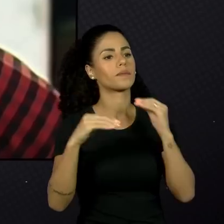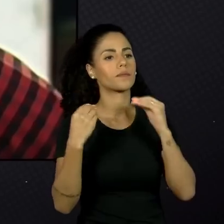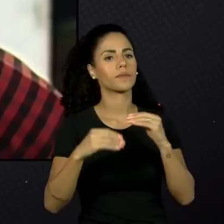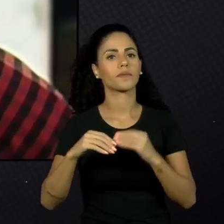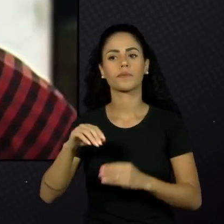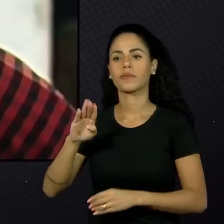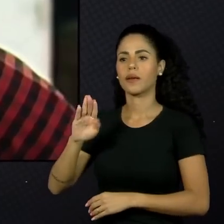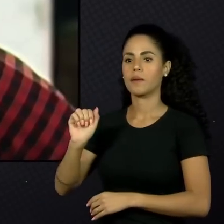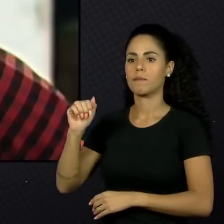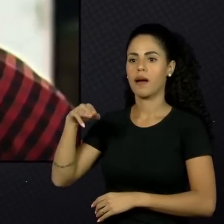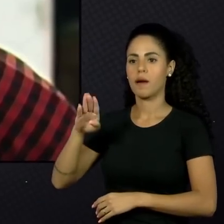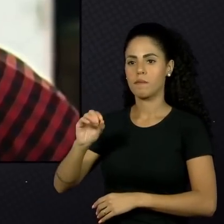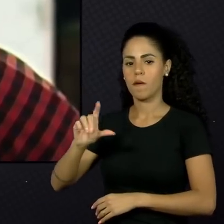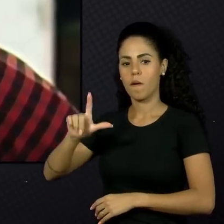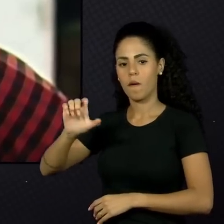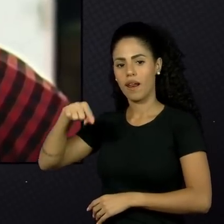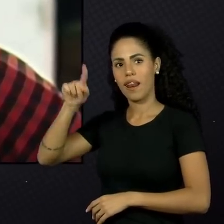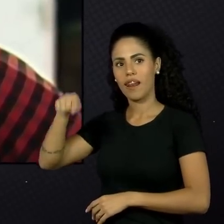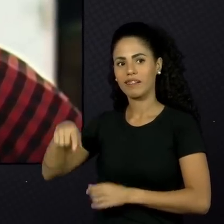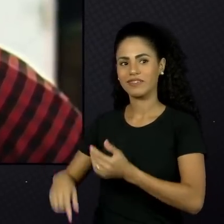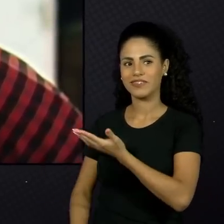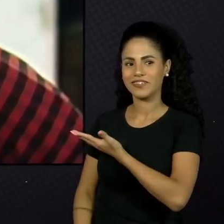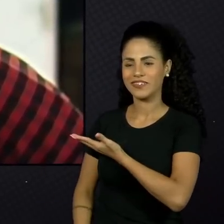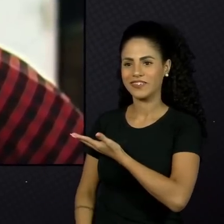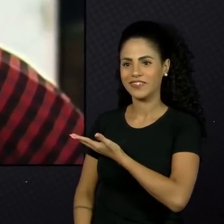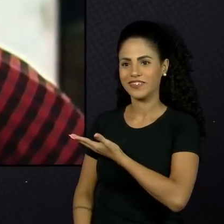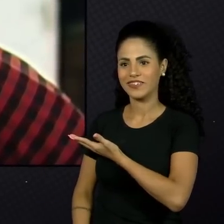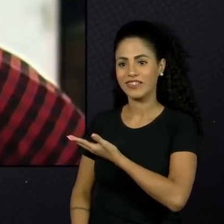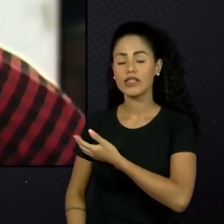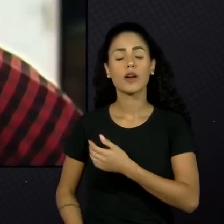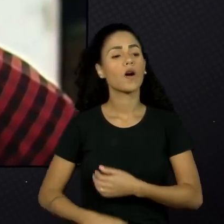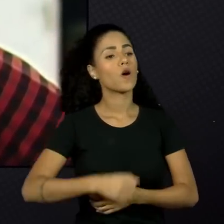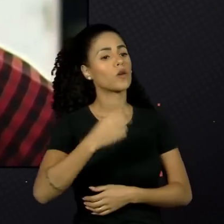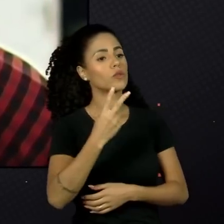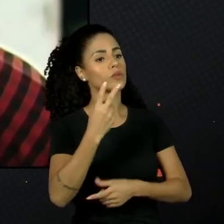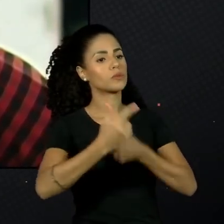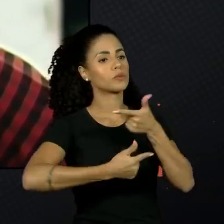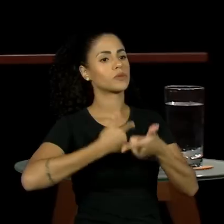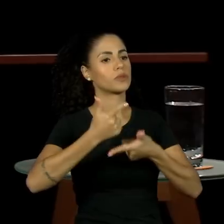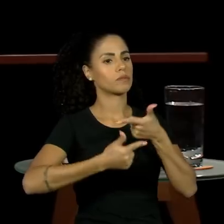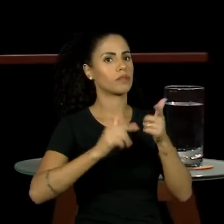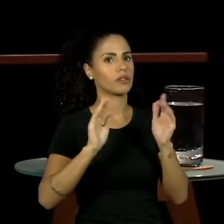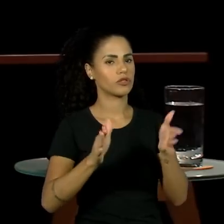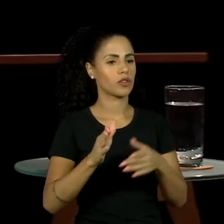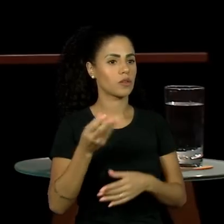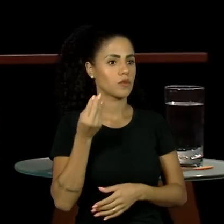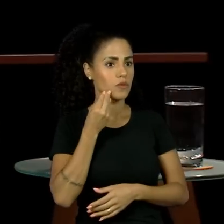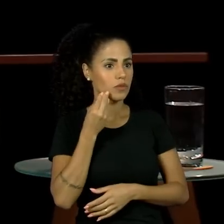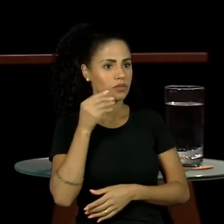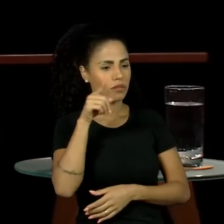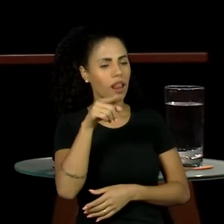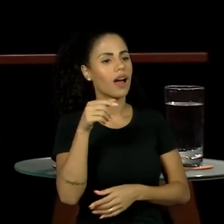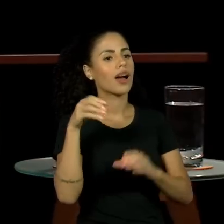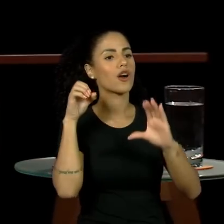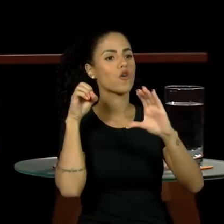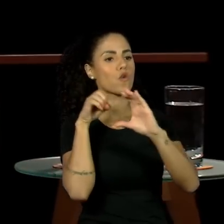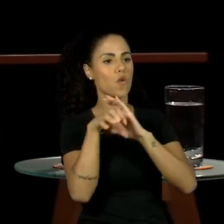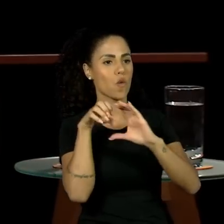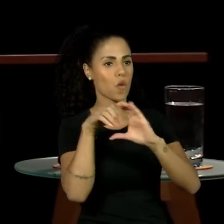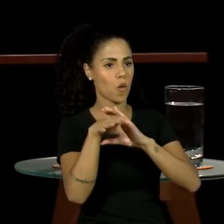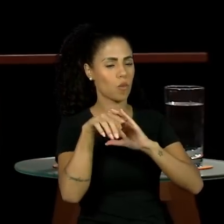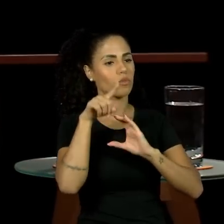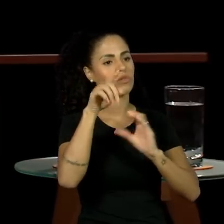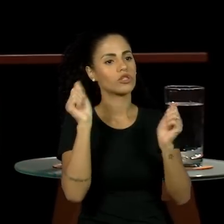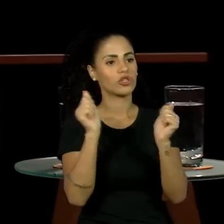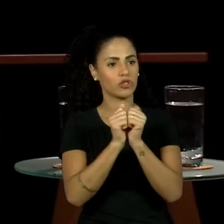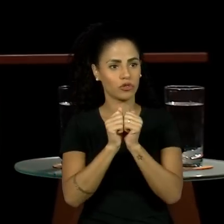Bambolê. Bambolê. Exatamente. Legal. Agora, num segundo trabalho, já lá na Globo, né? Você e o seu xará,